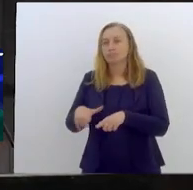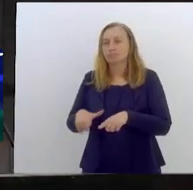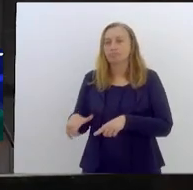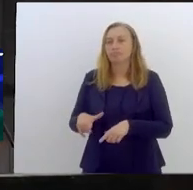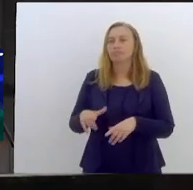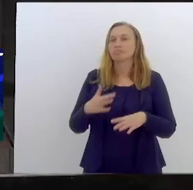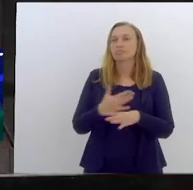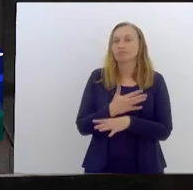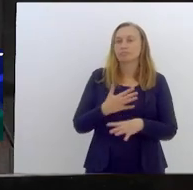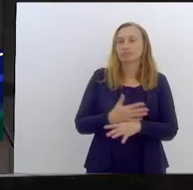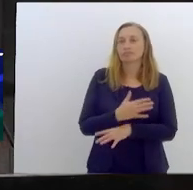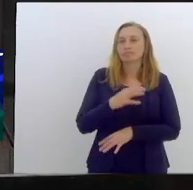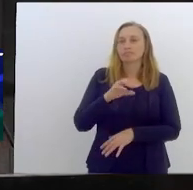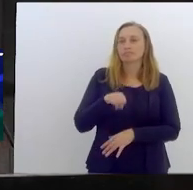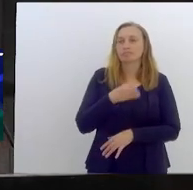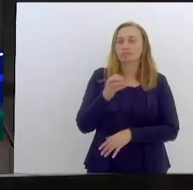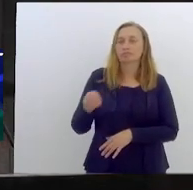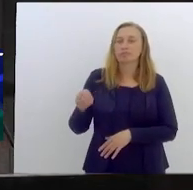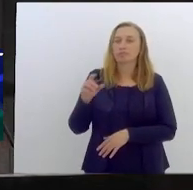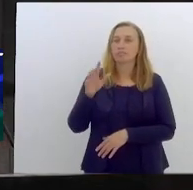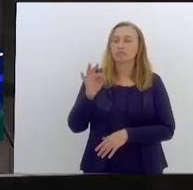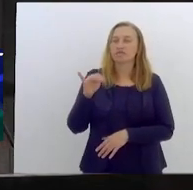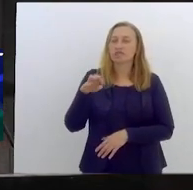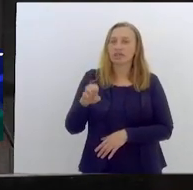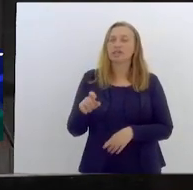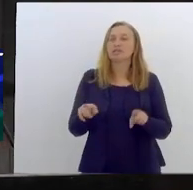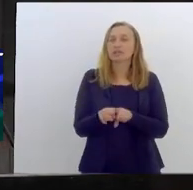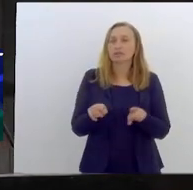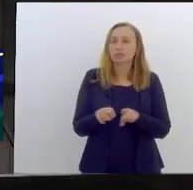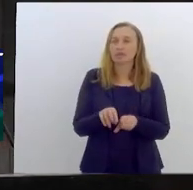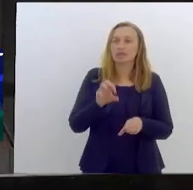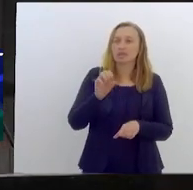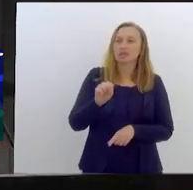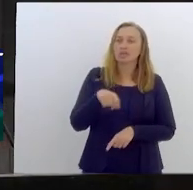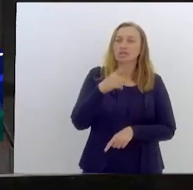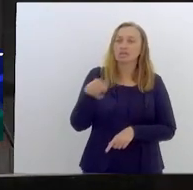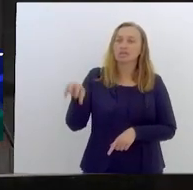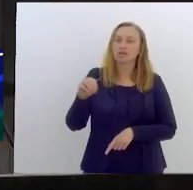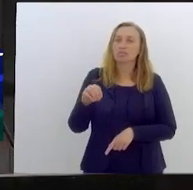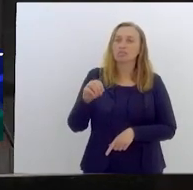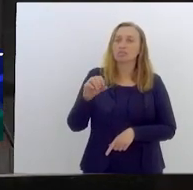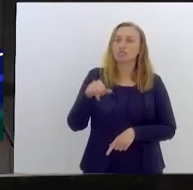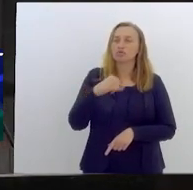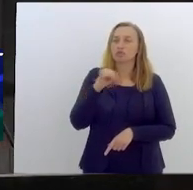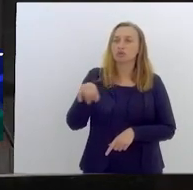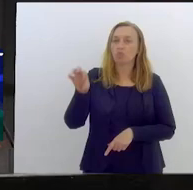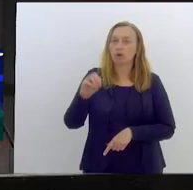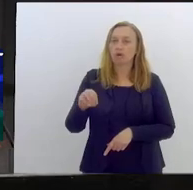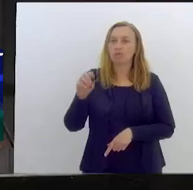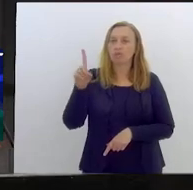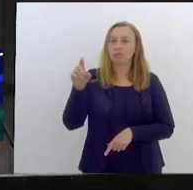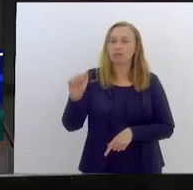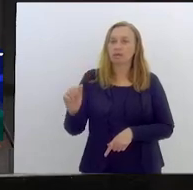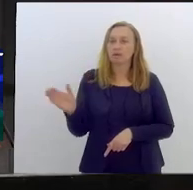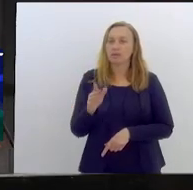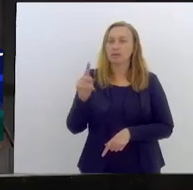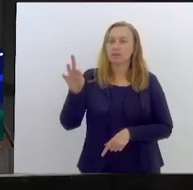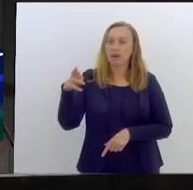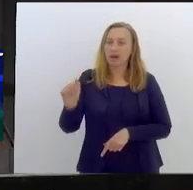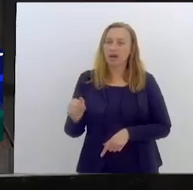de Itabapuana e na minha querida São João da Barra. E eu sempre faço questão de estar aqui nesta